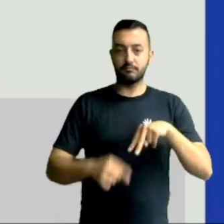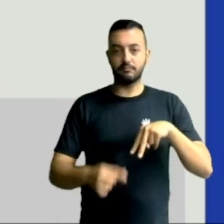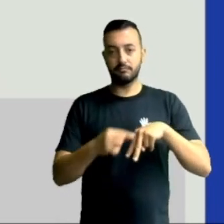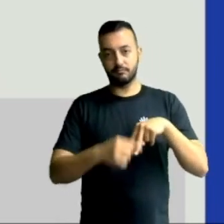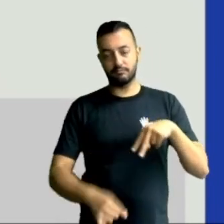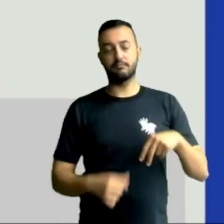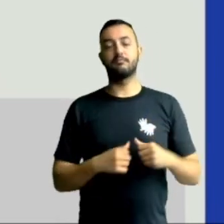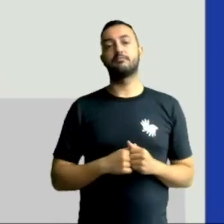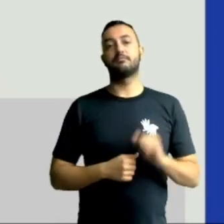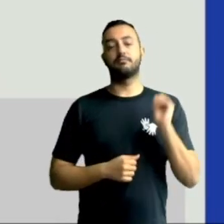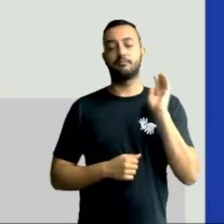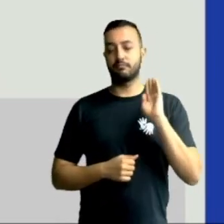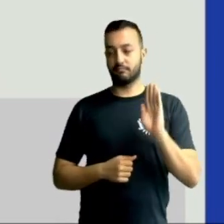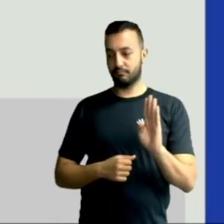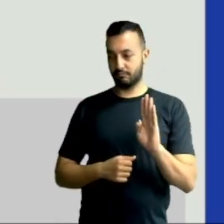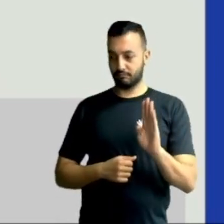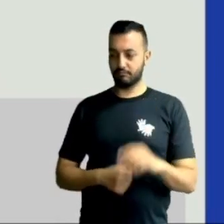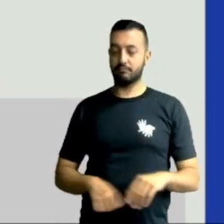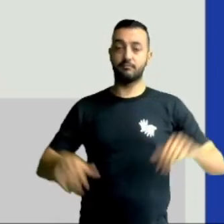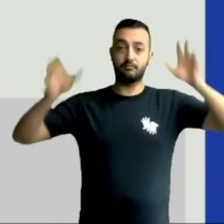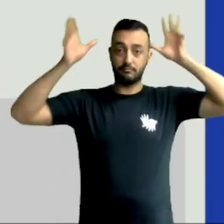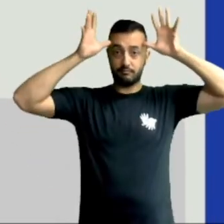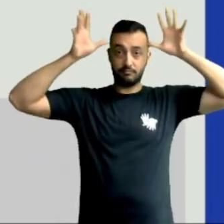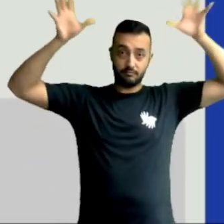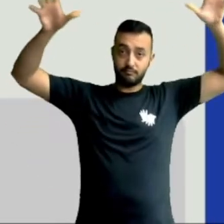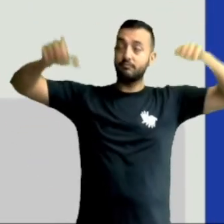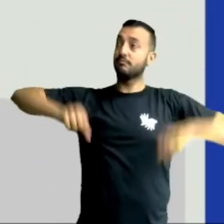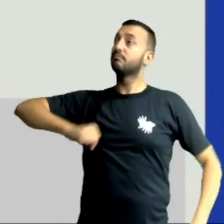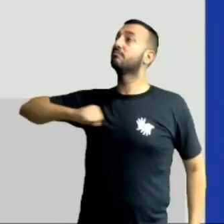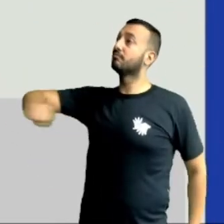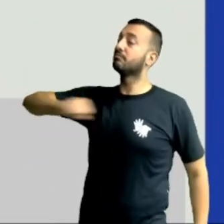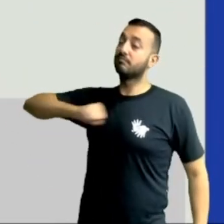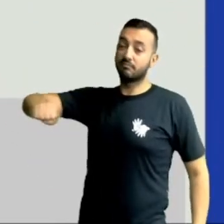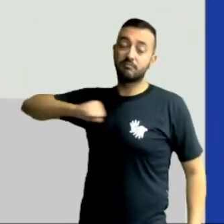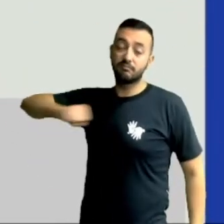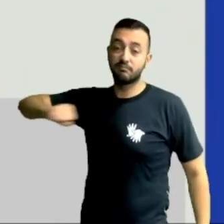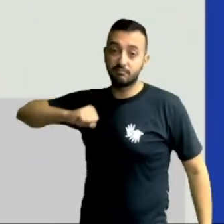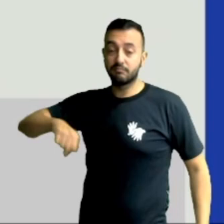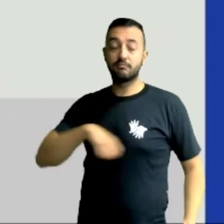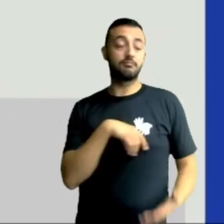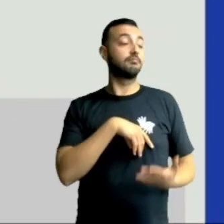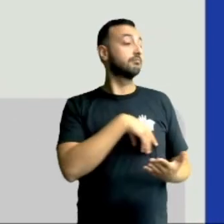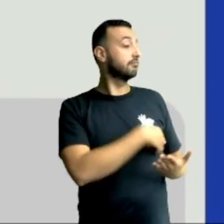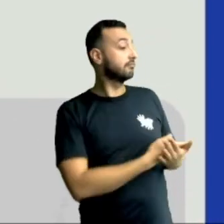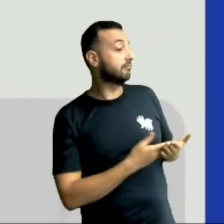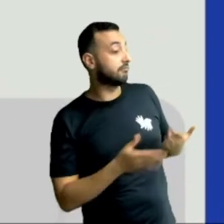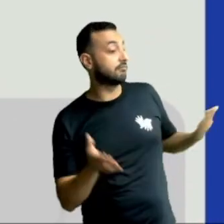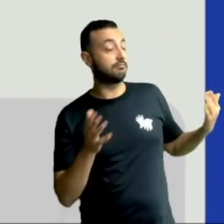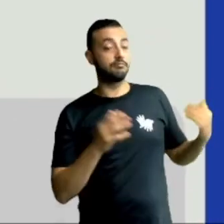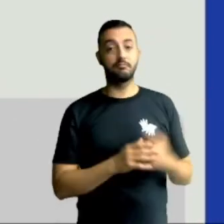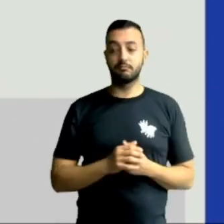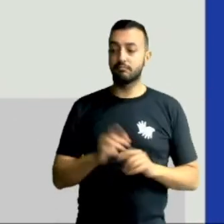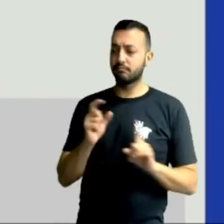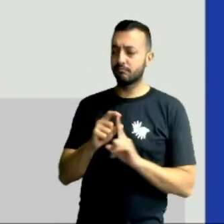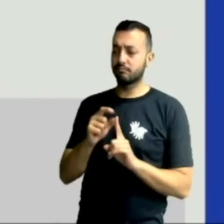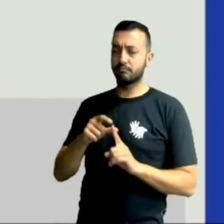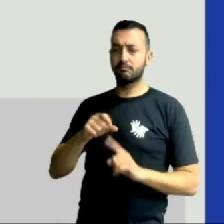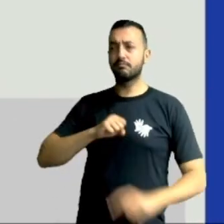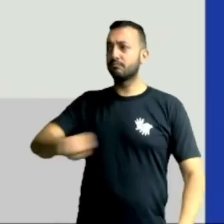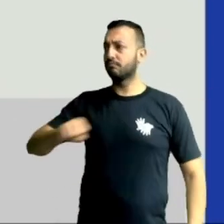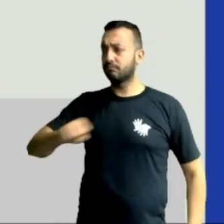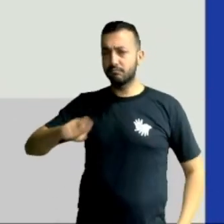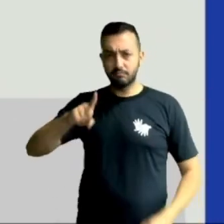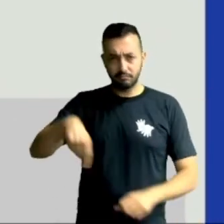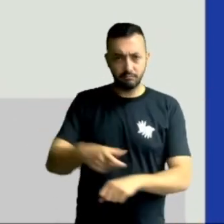pernas. Na letra B, o alce correu para a mata e perdeu-se do bando. Então, essa palavra destacada aí, correu,